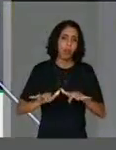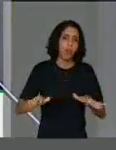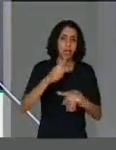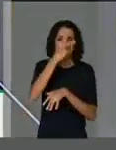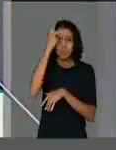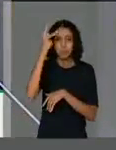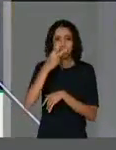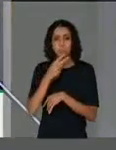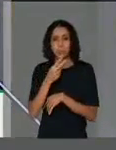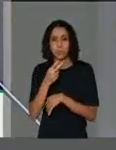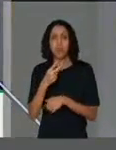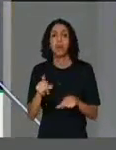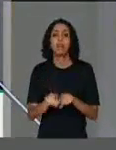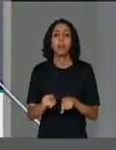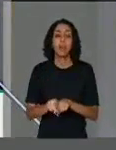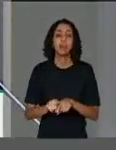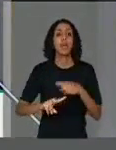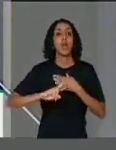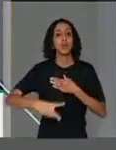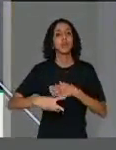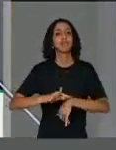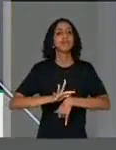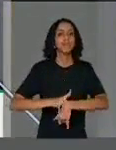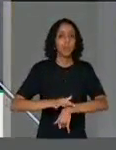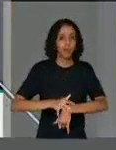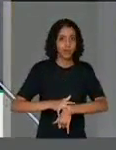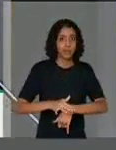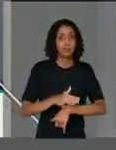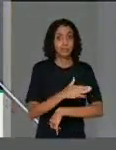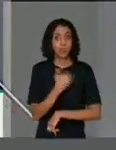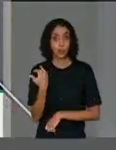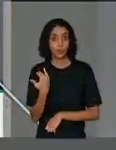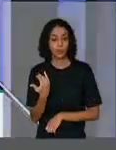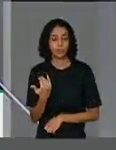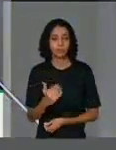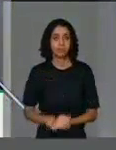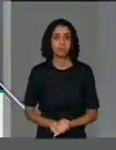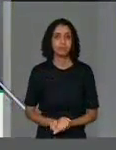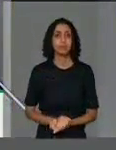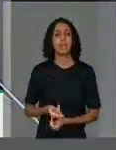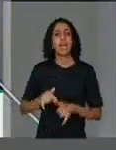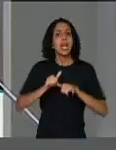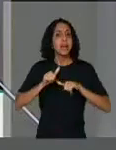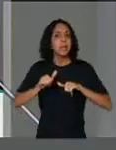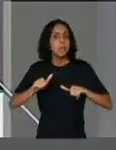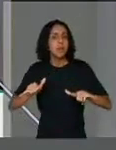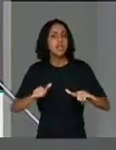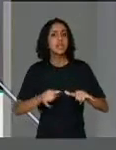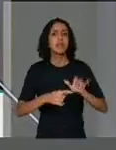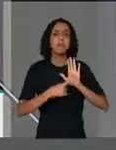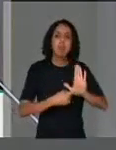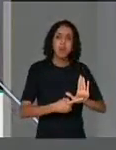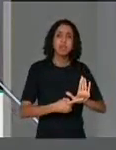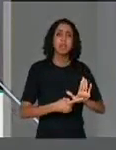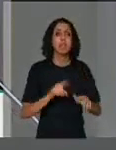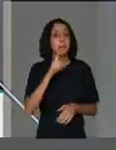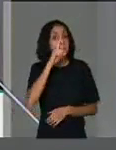mortes que causa, informando o público sobre os perigos do uso do